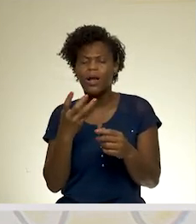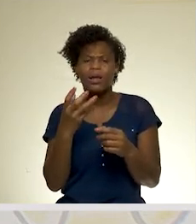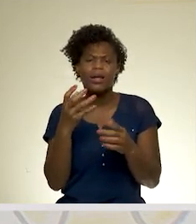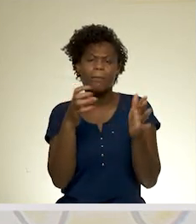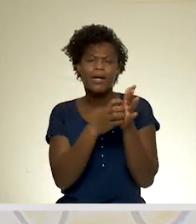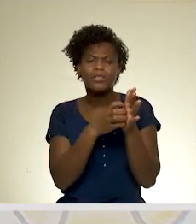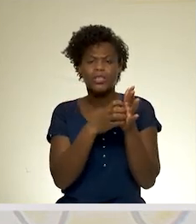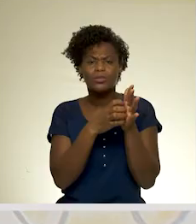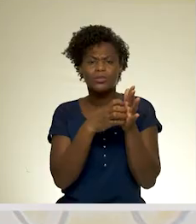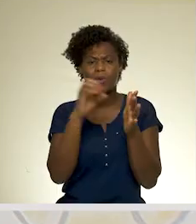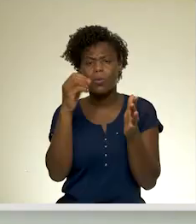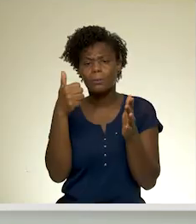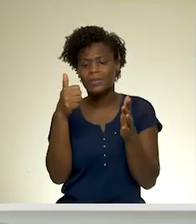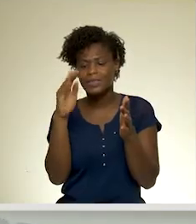1?